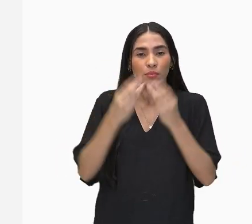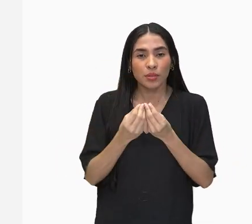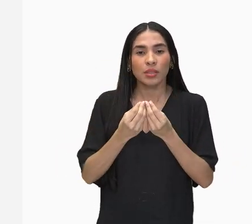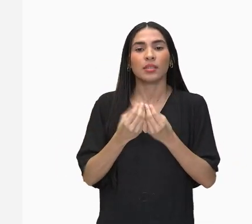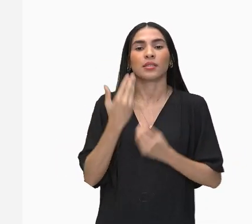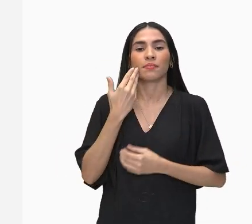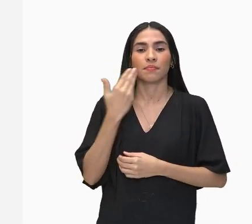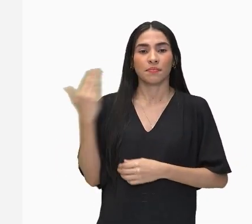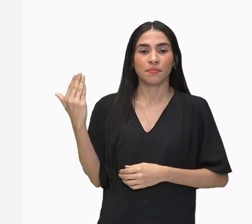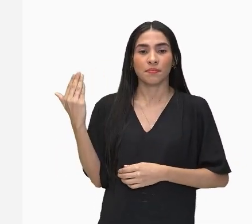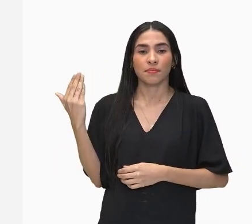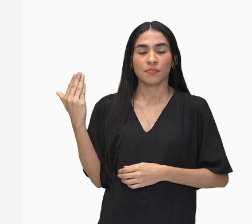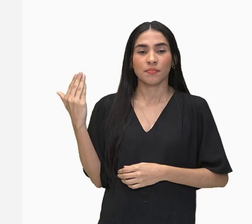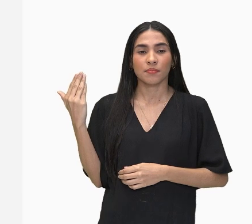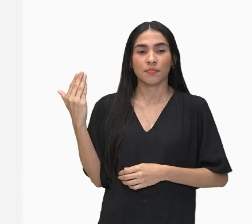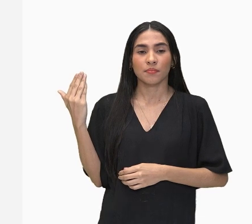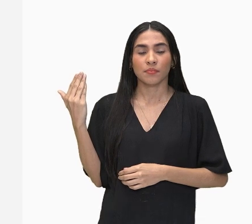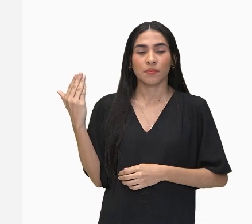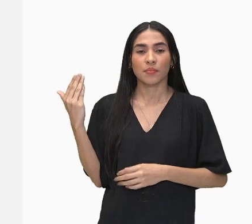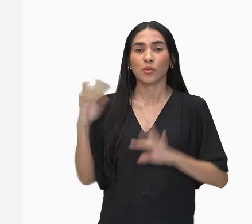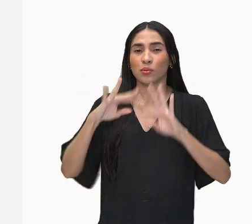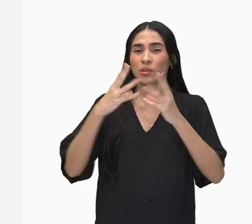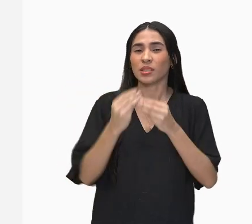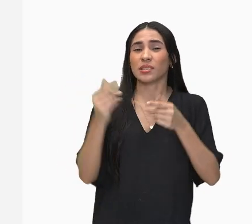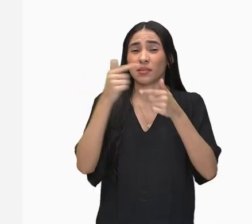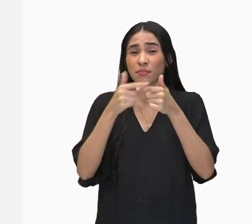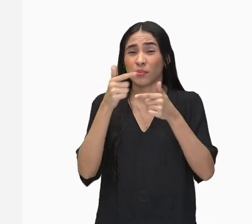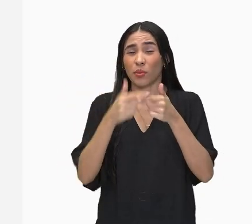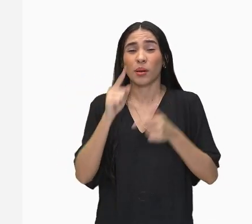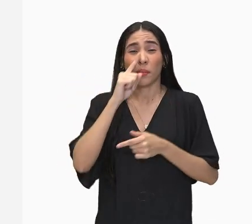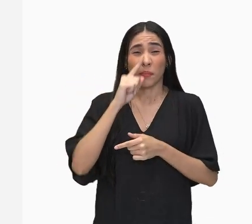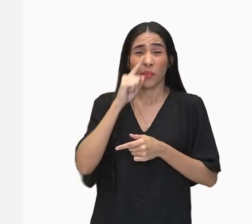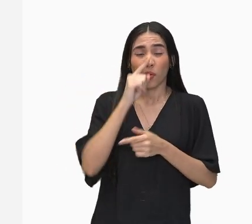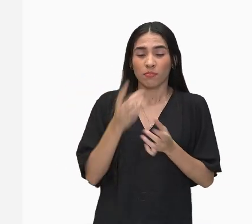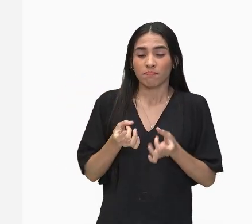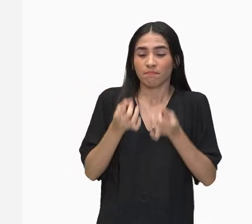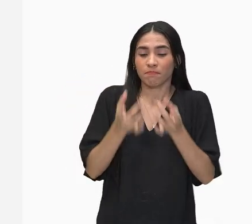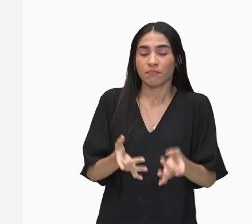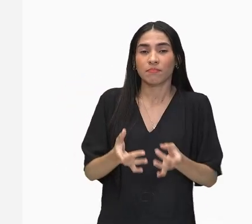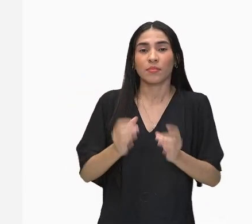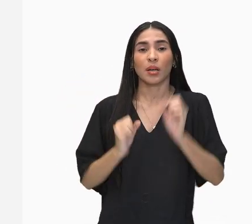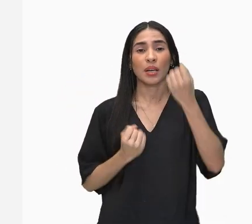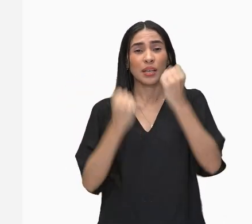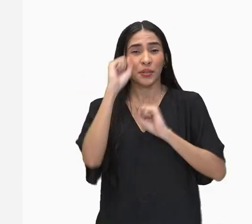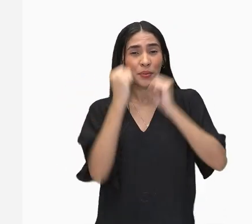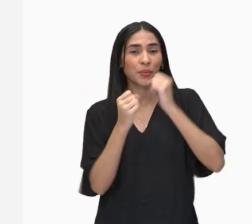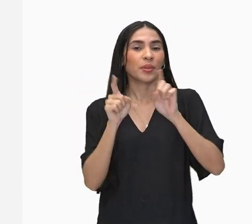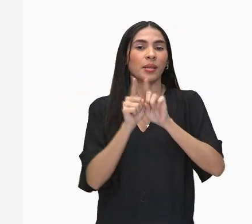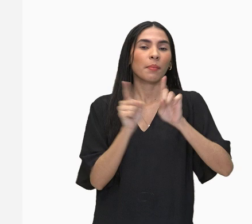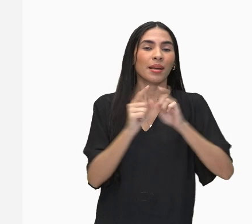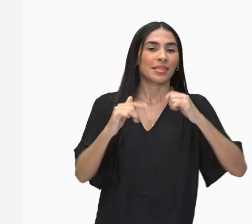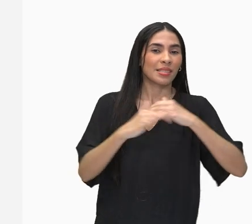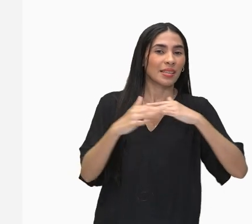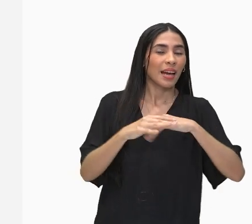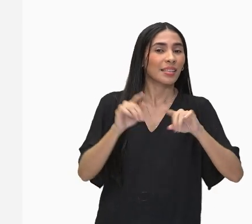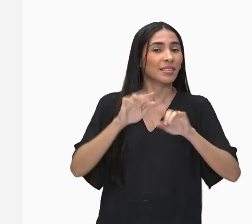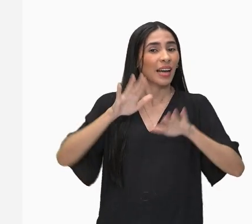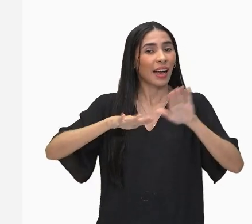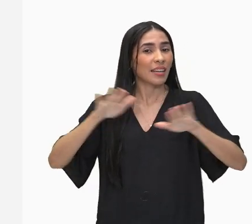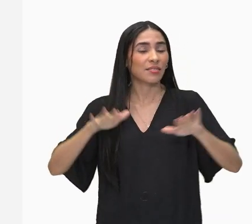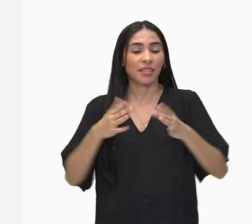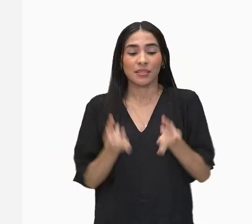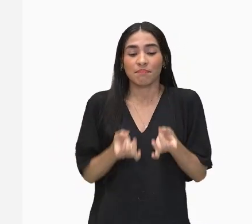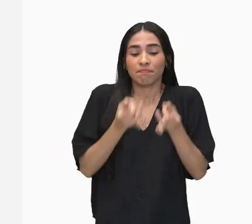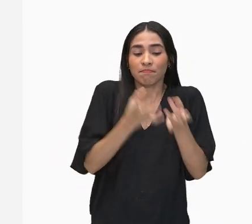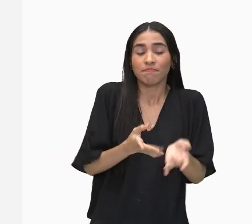o cianeto, né? Resíduos sólidos das indústrias, das próprias cidades mesmo, que muitas vezes eles são descartados